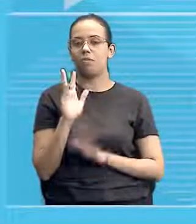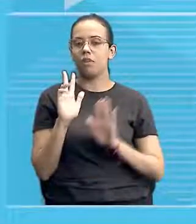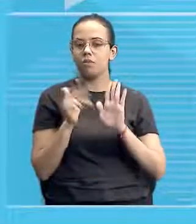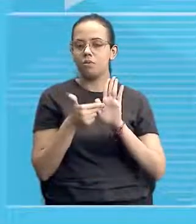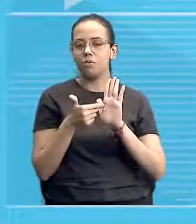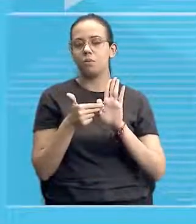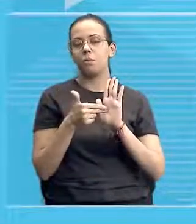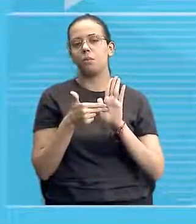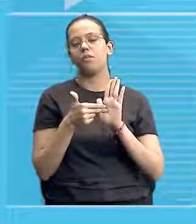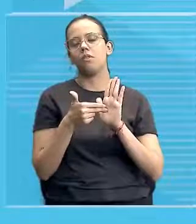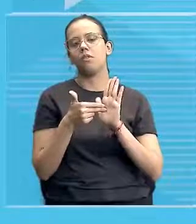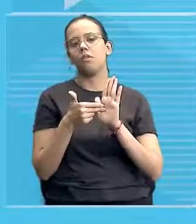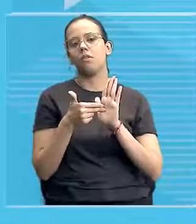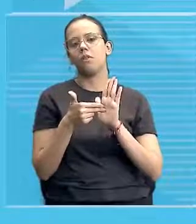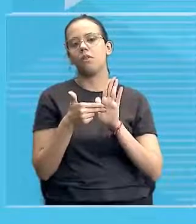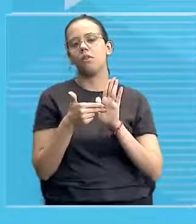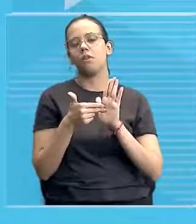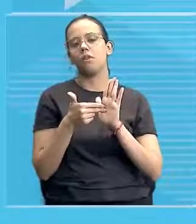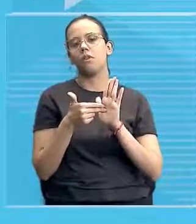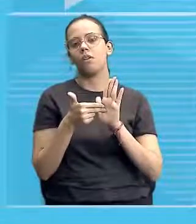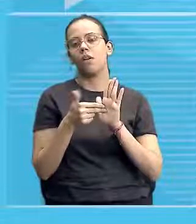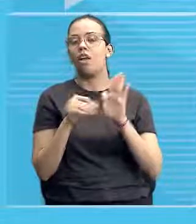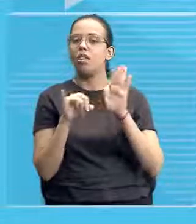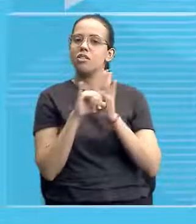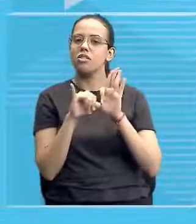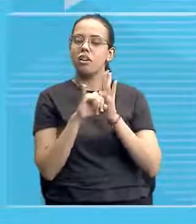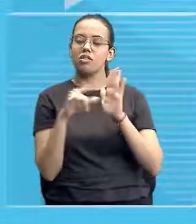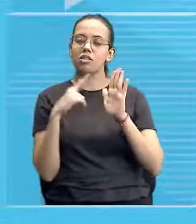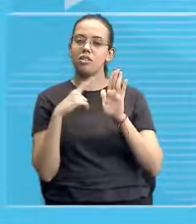a genitália impôs.